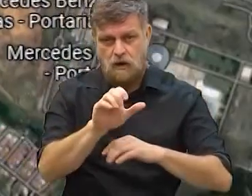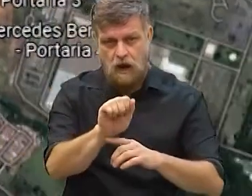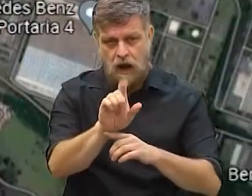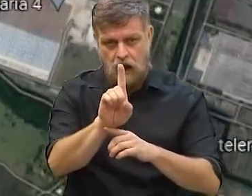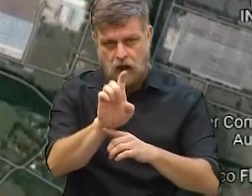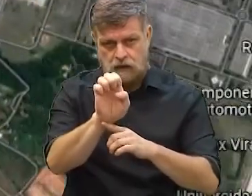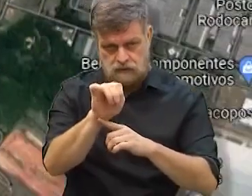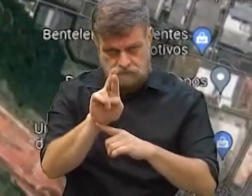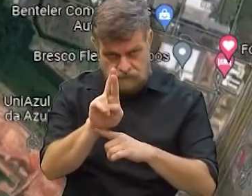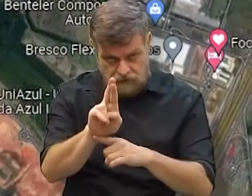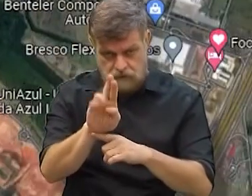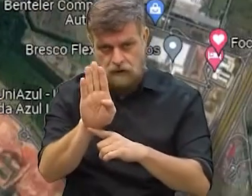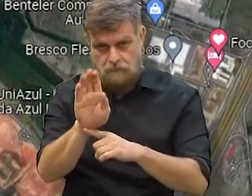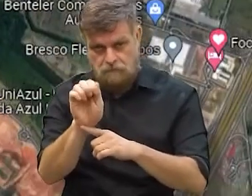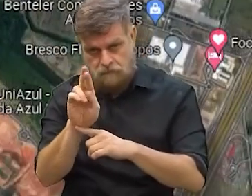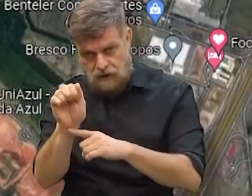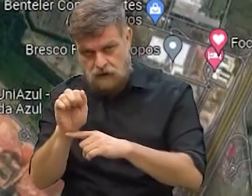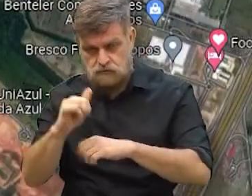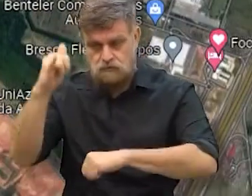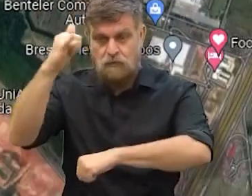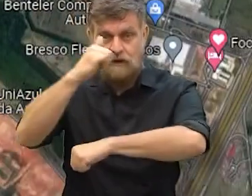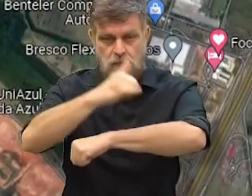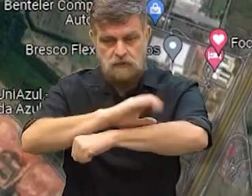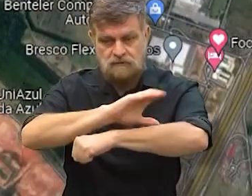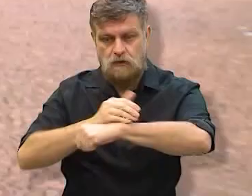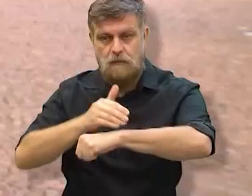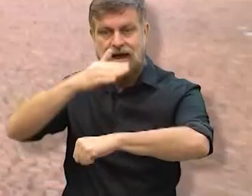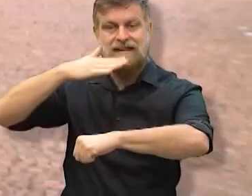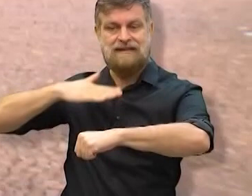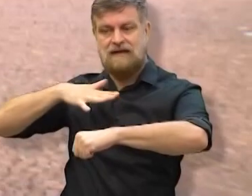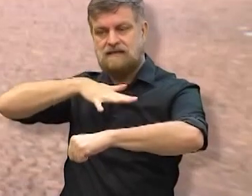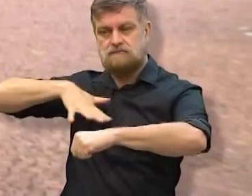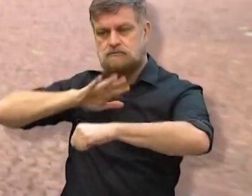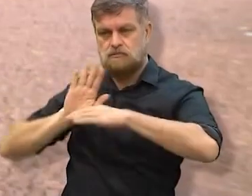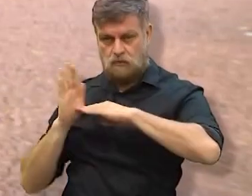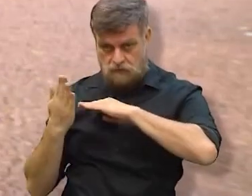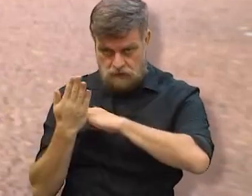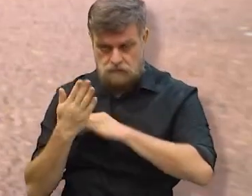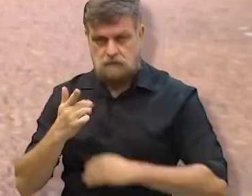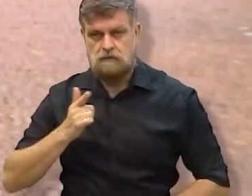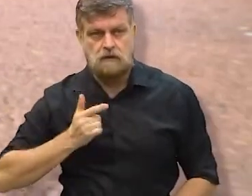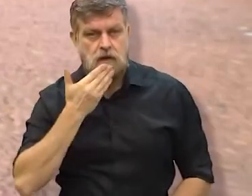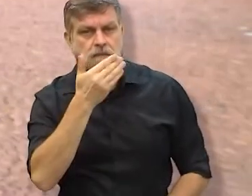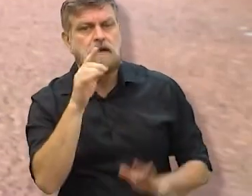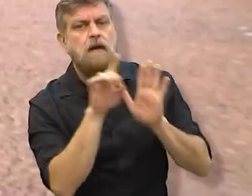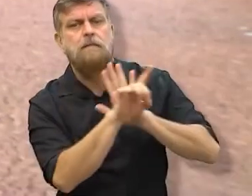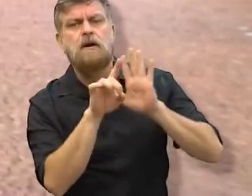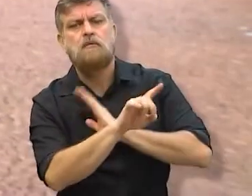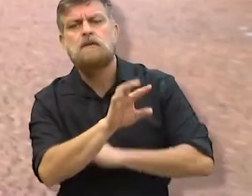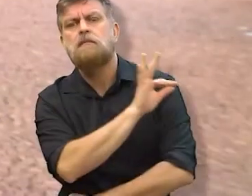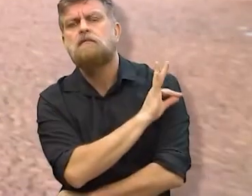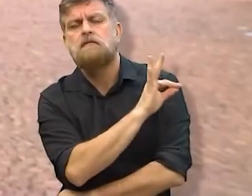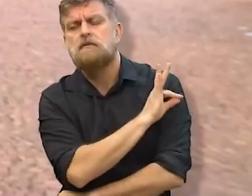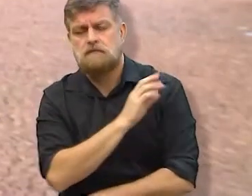Barros, distrito do Ouro Verde, que fica atrás do aeroporto de Viracopos. E o vereador Rodrigo da Farmadic solicita informações da